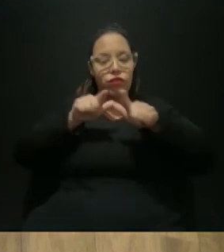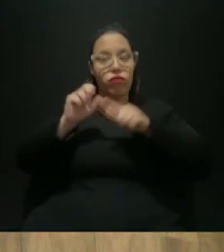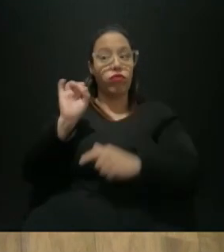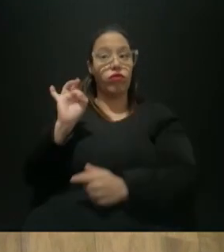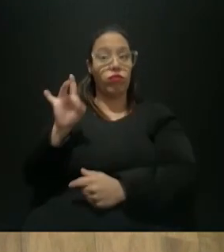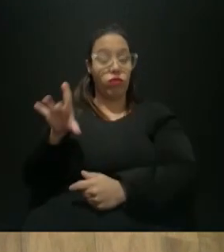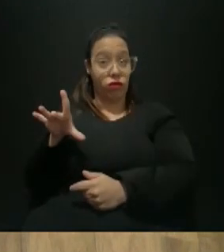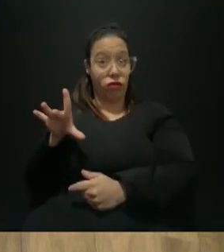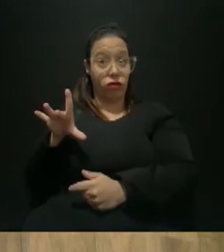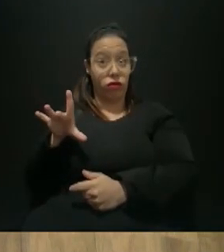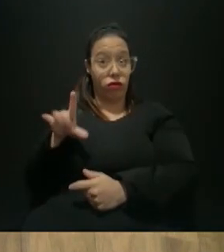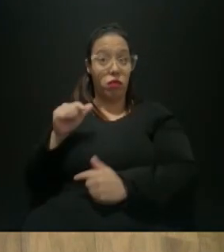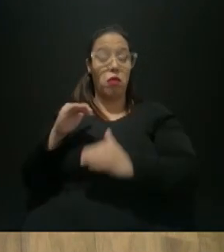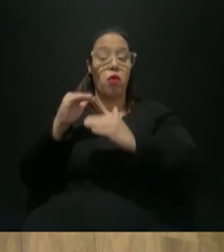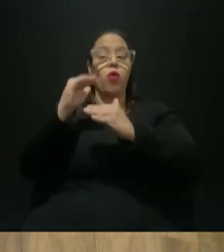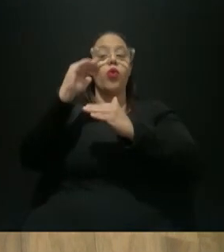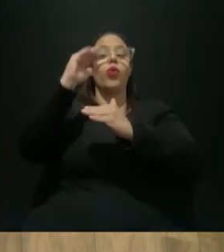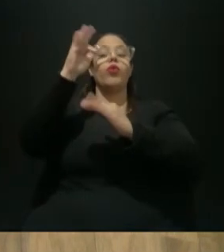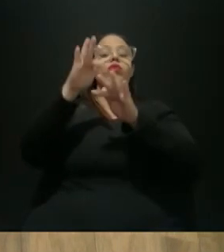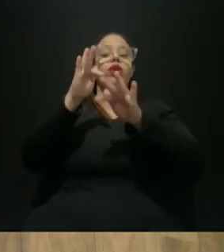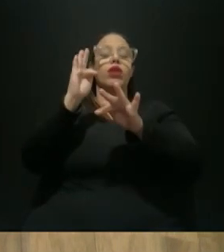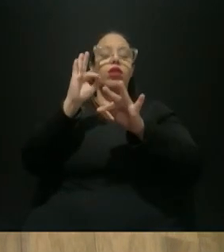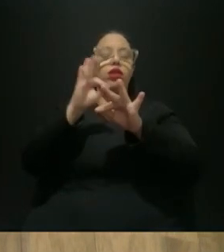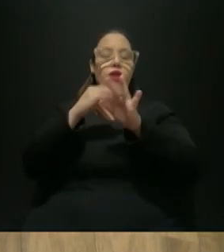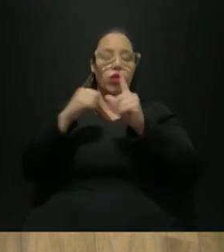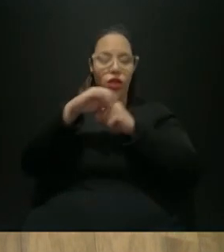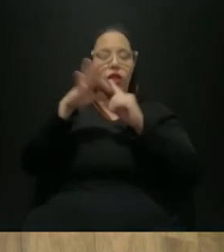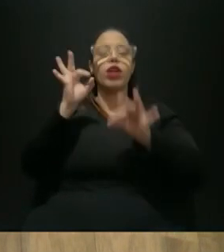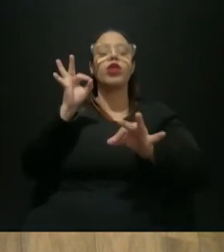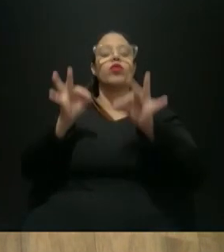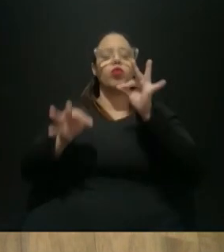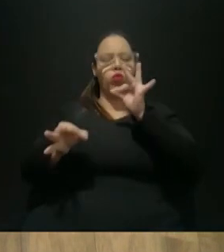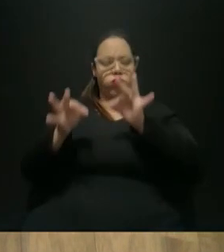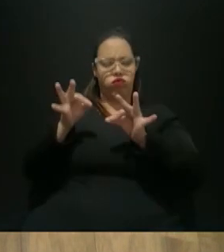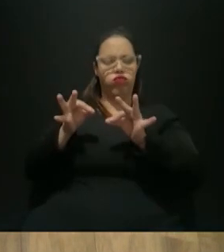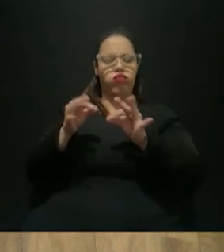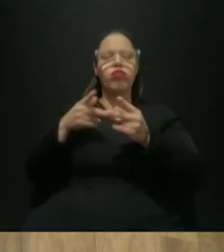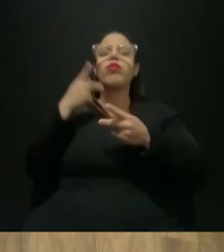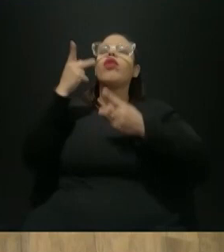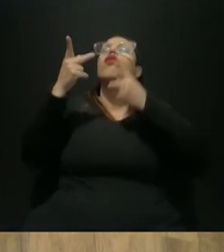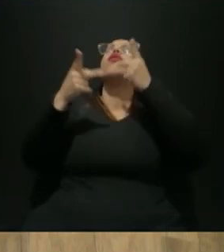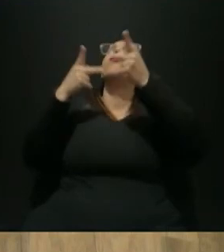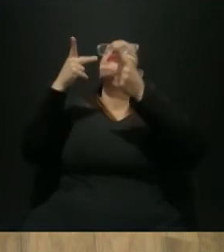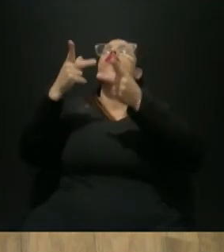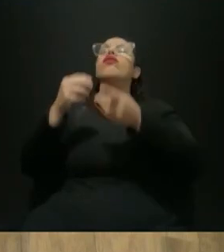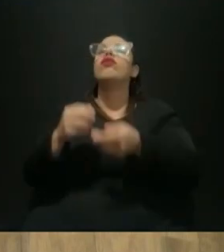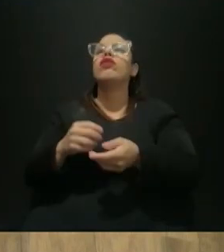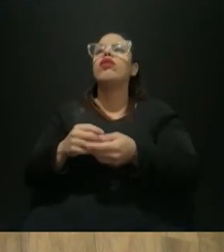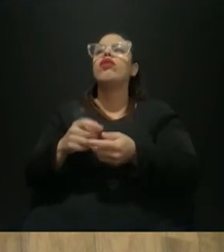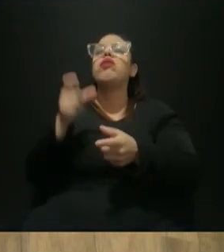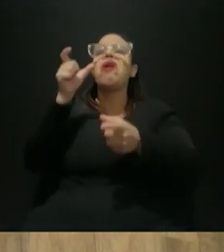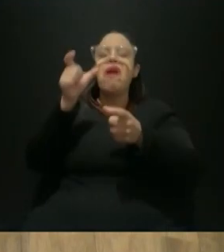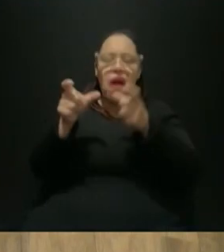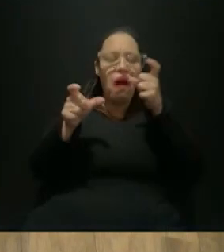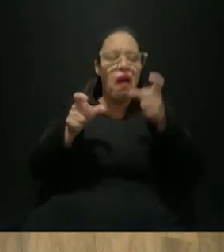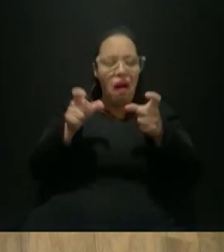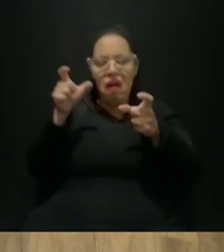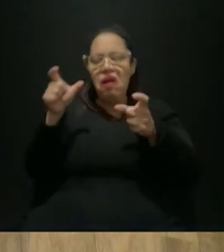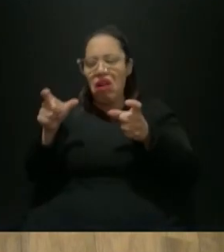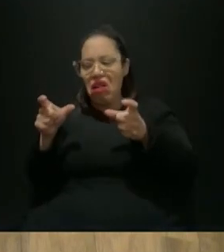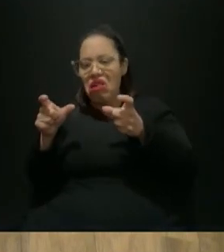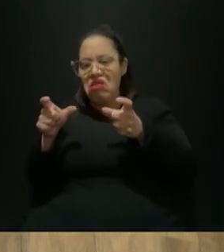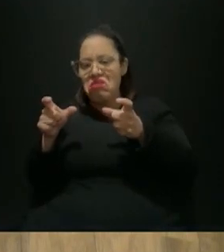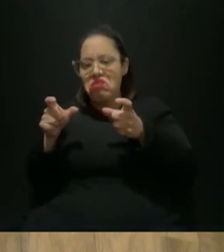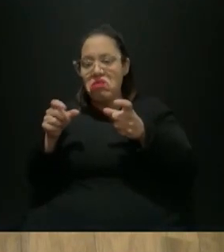de uma sociedade mais justa, mas a gente está falando de algumas palavrinhas que muitas vezes soam